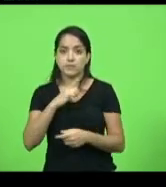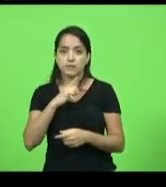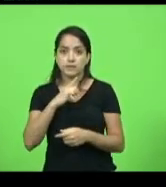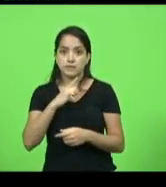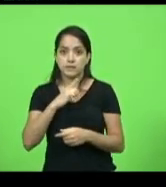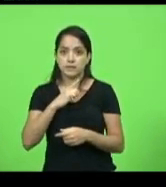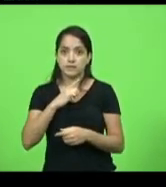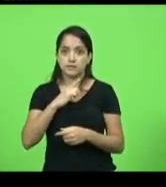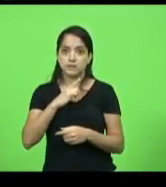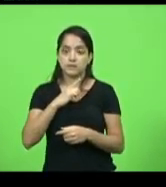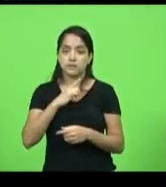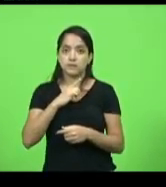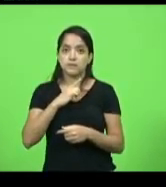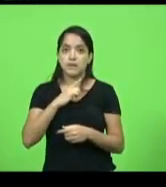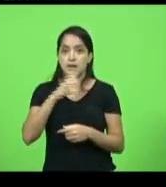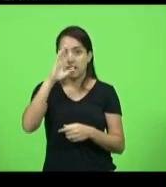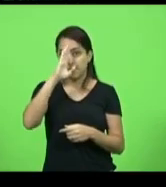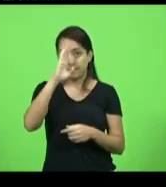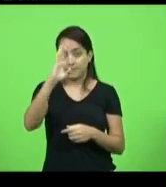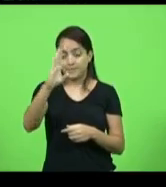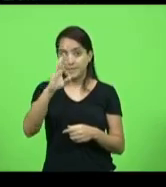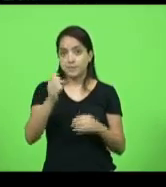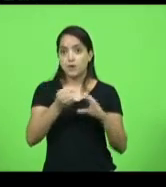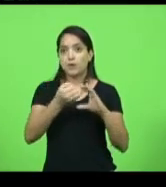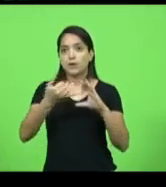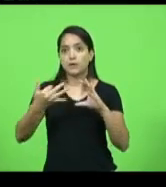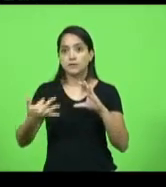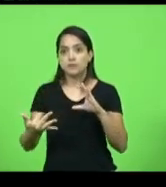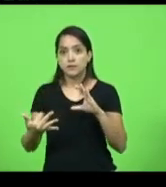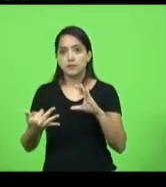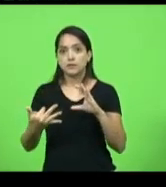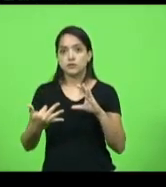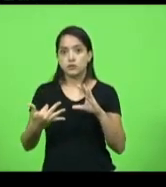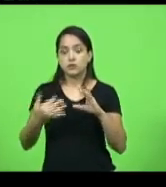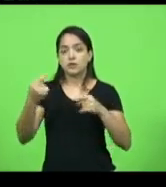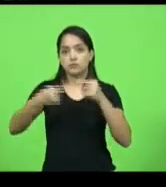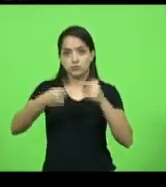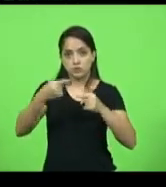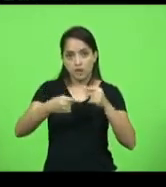sua principal característica, o diálogo, as